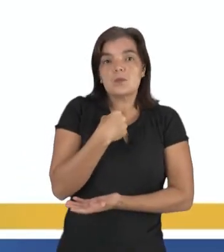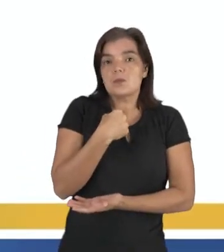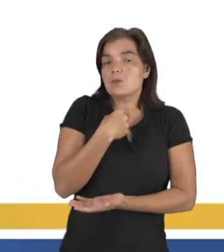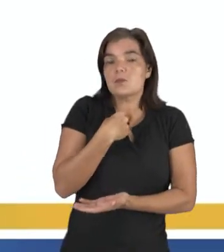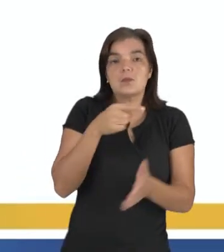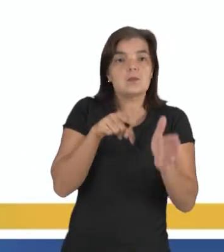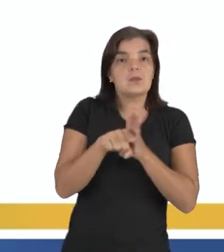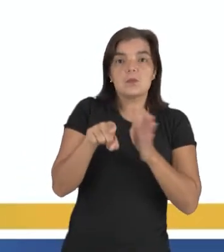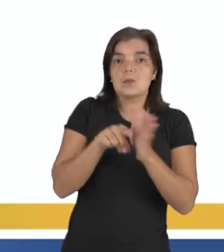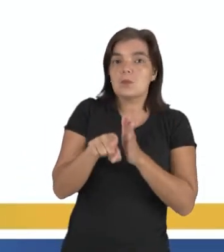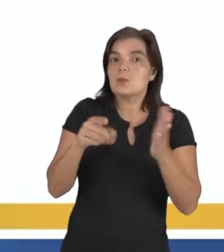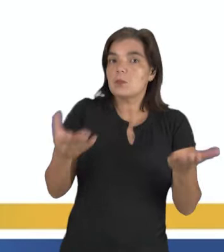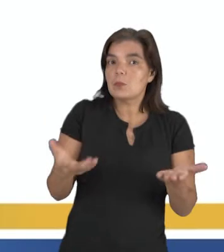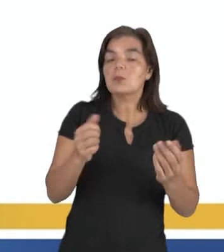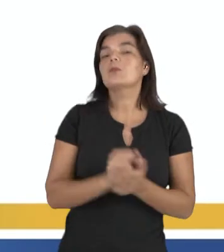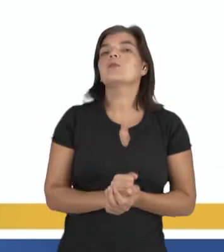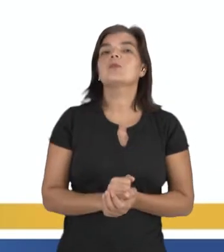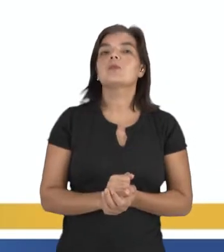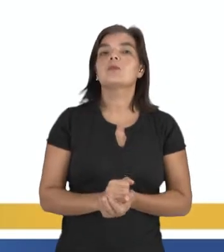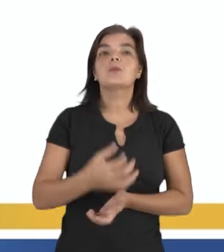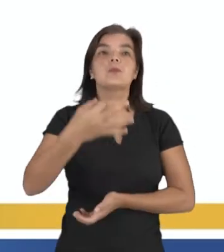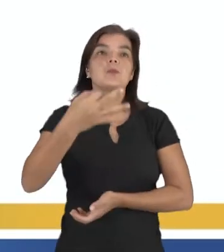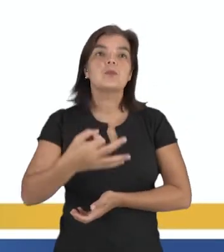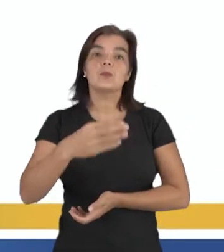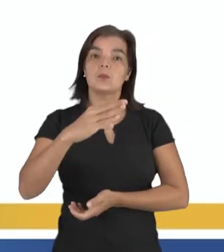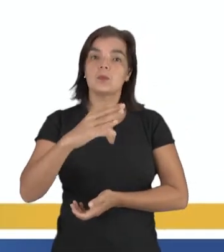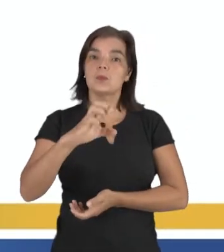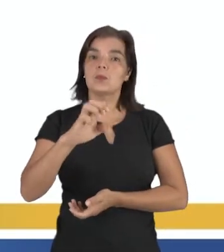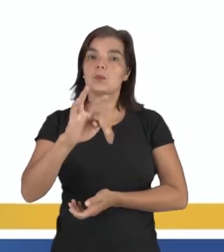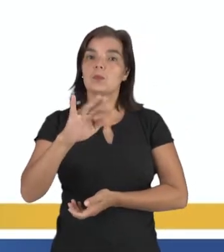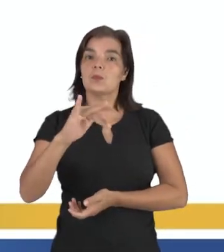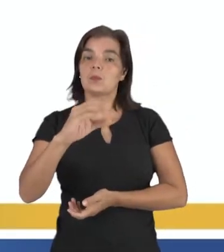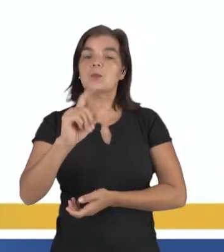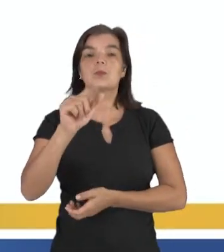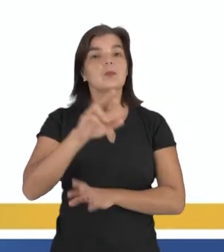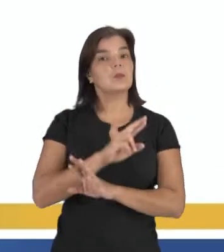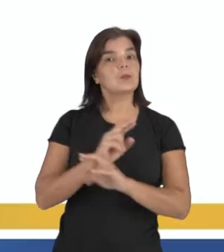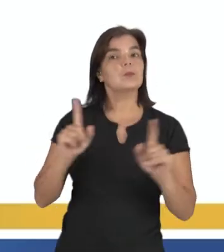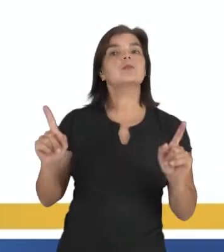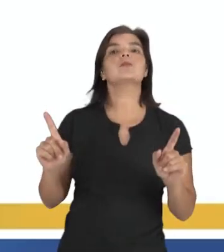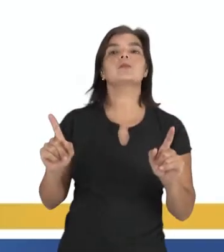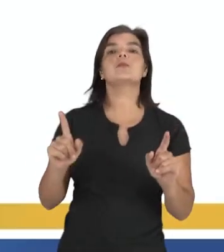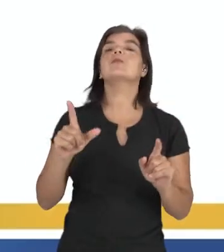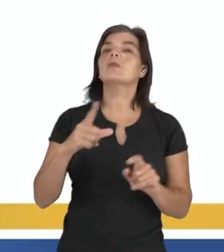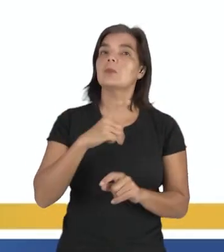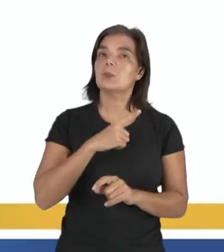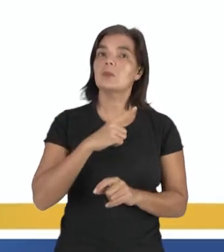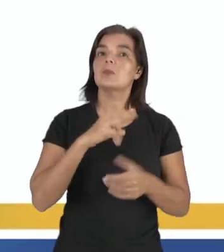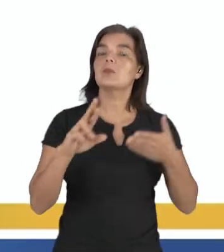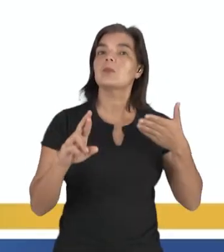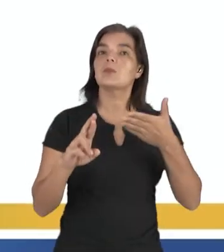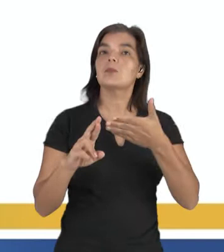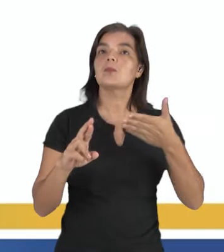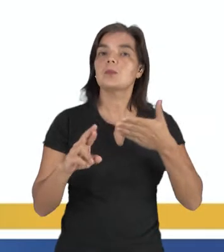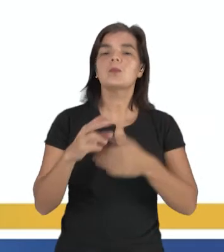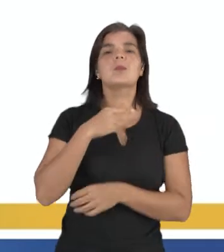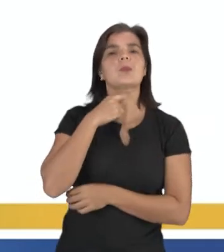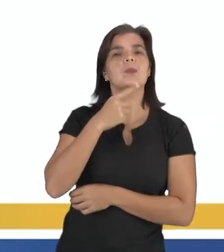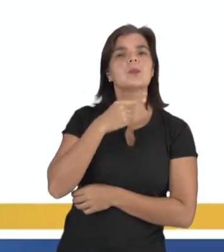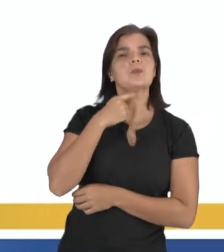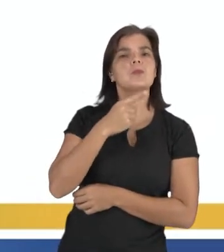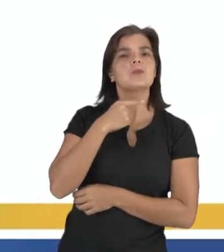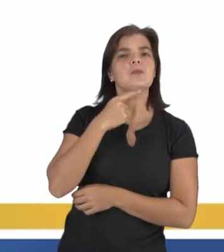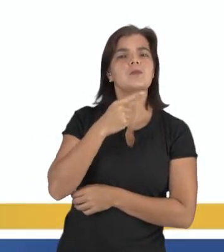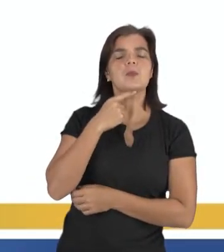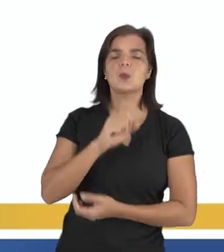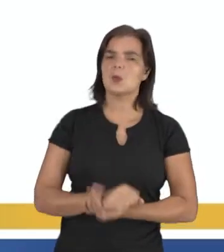ser contestada, então o cético ele é ao contrário. O cético é aquele que tem como referência a dúvida.